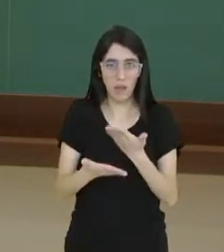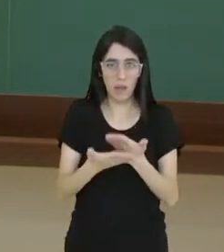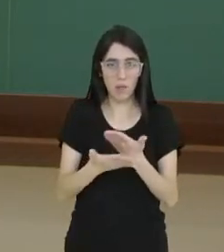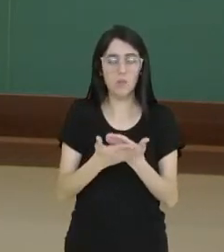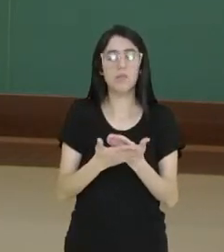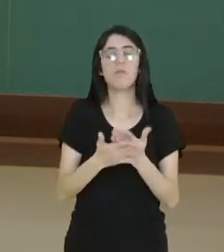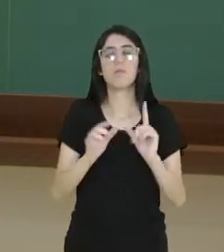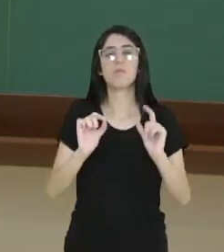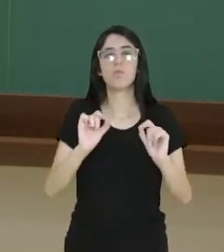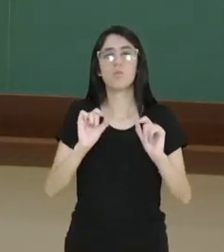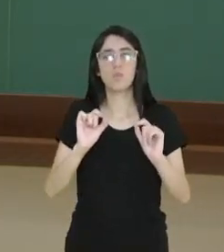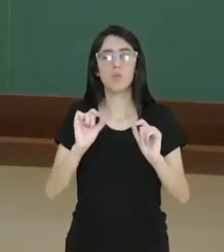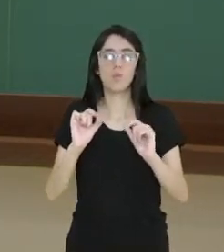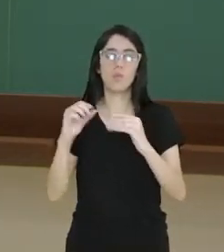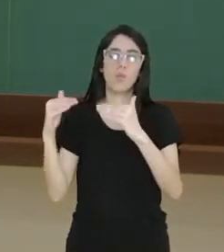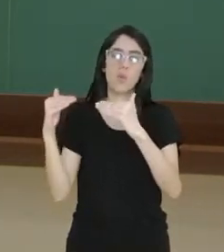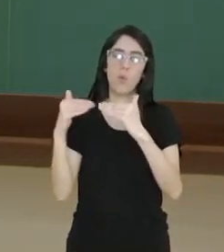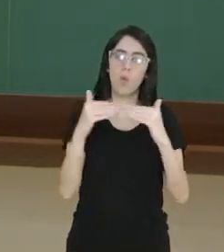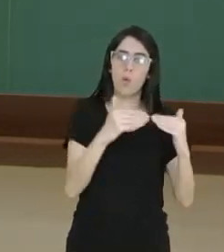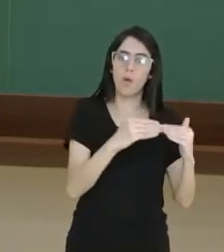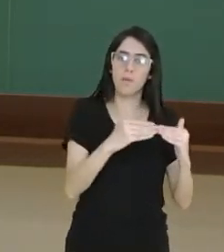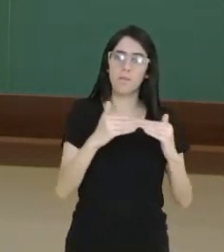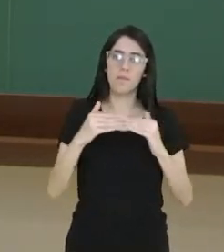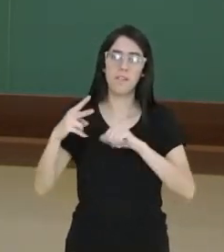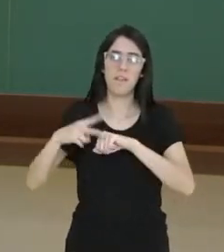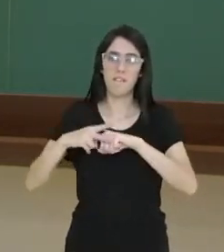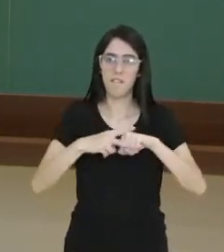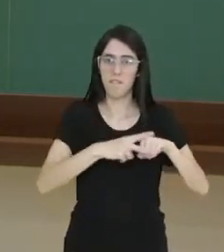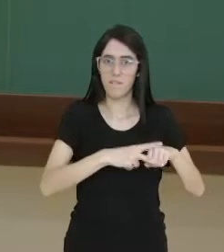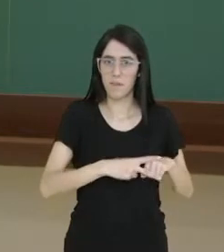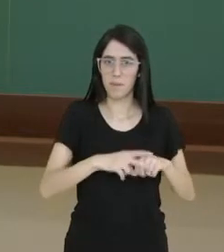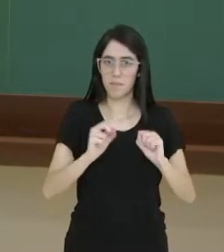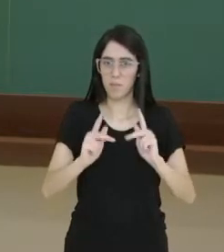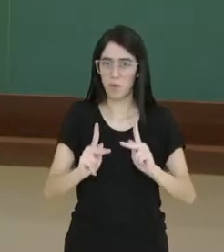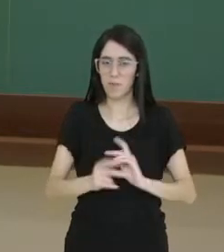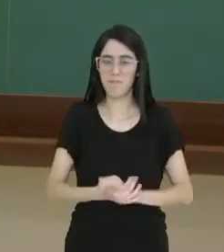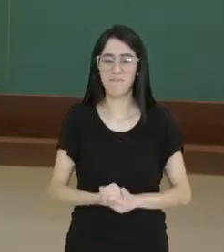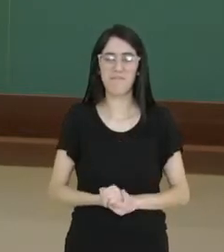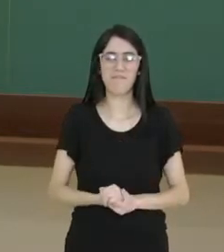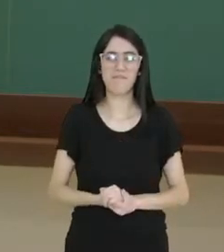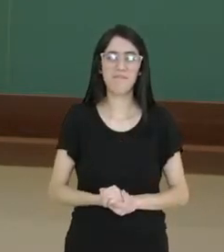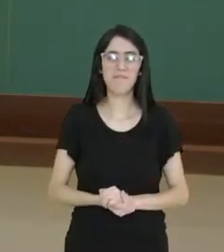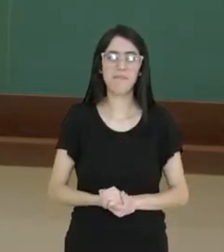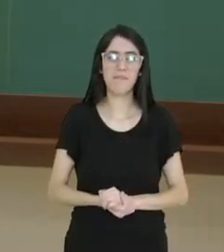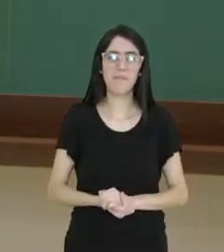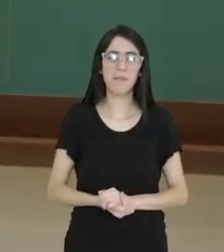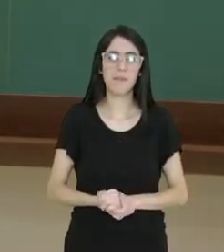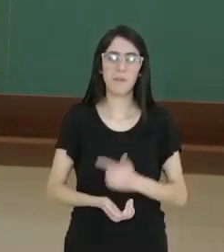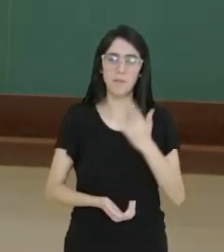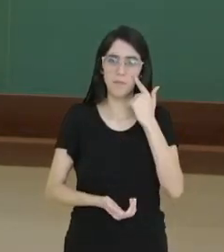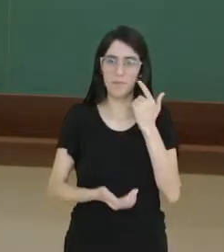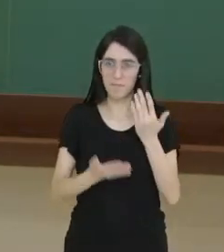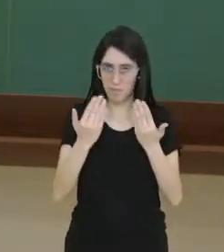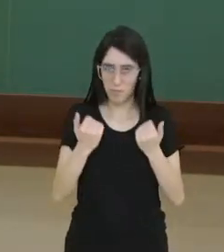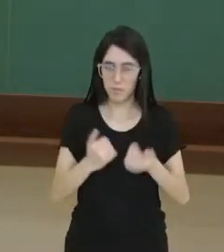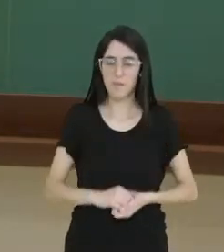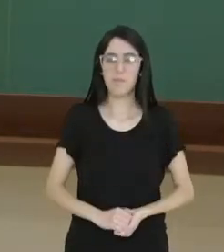vamos fazer então a correta concordância verbal. Perfeito? Vamos seguir